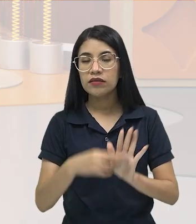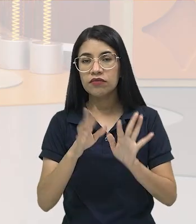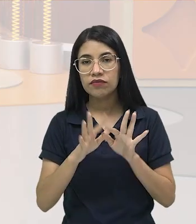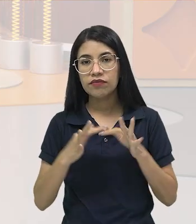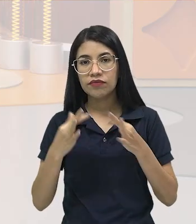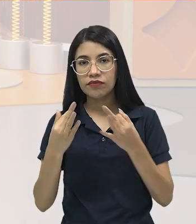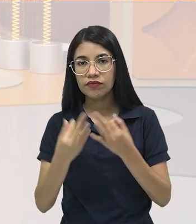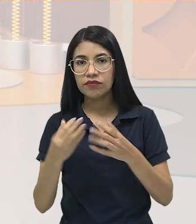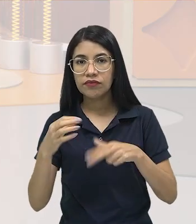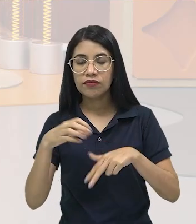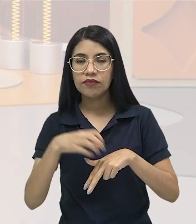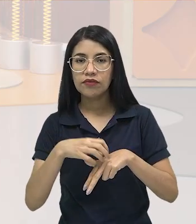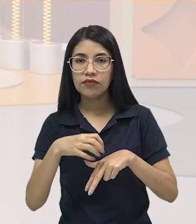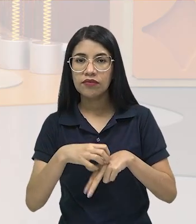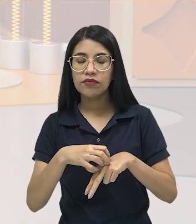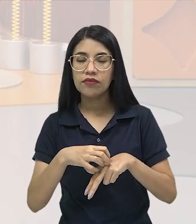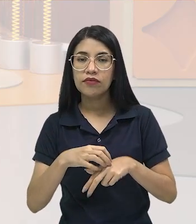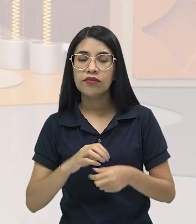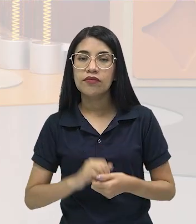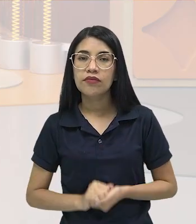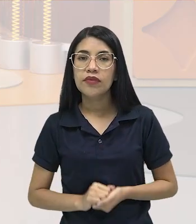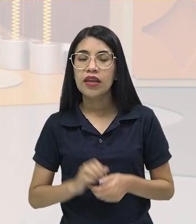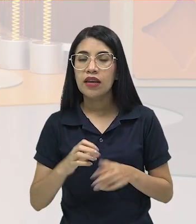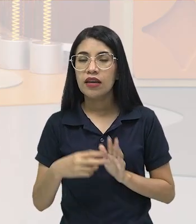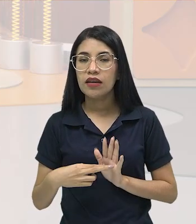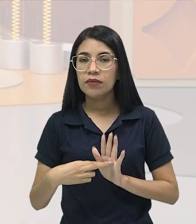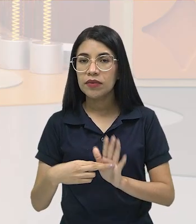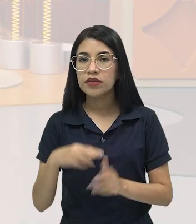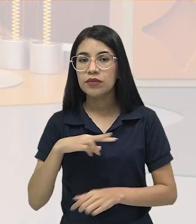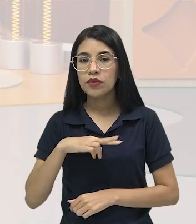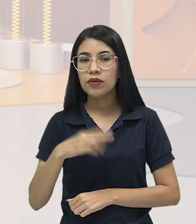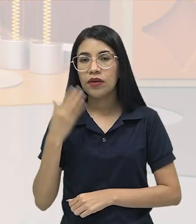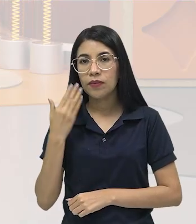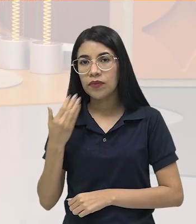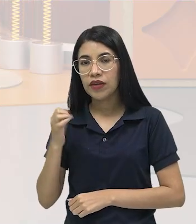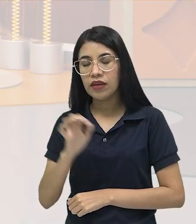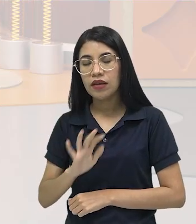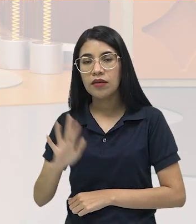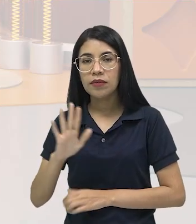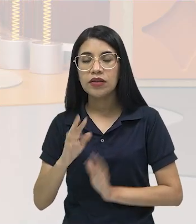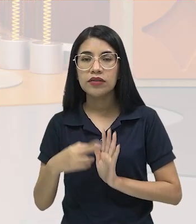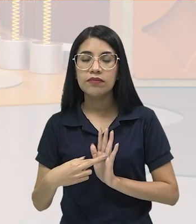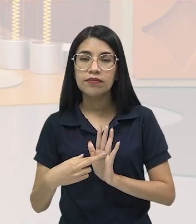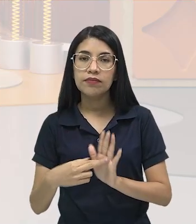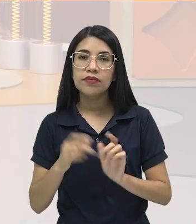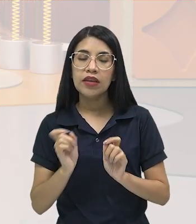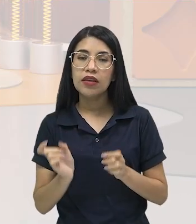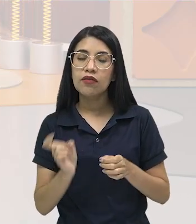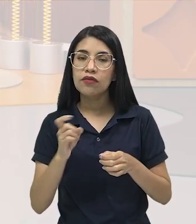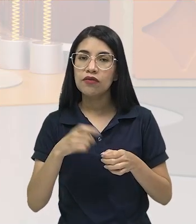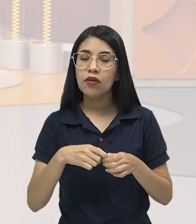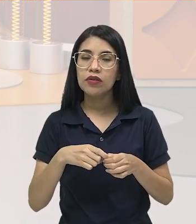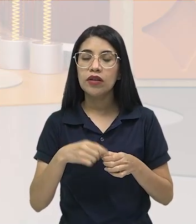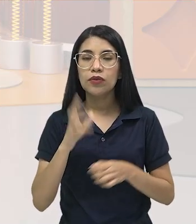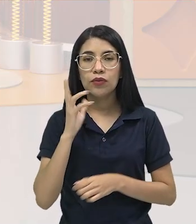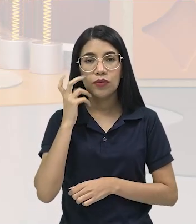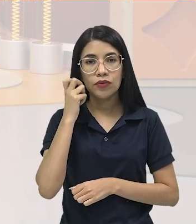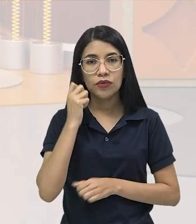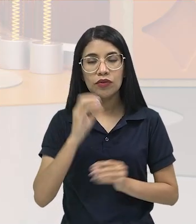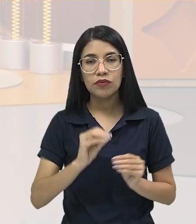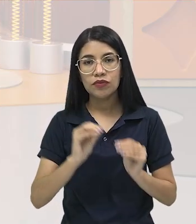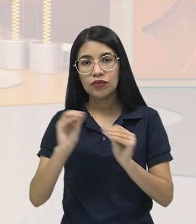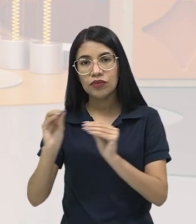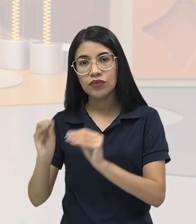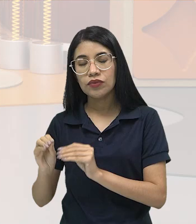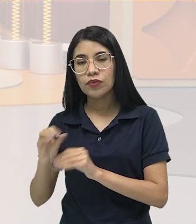real, em nome de Portugal. E aqui nós temos uma imagem representando, então, a volta de Dom João VI